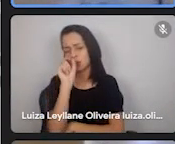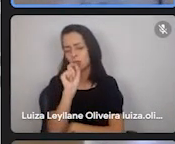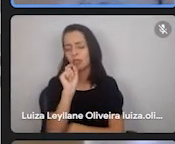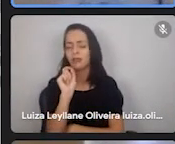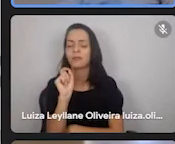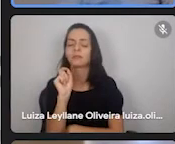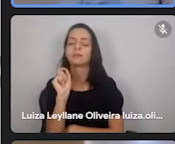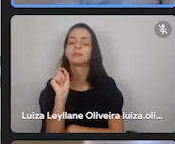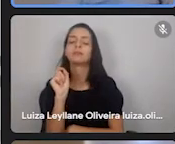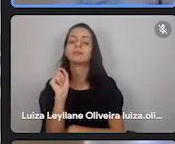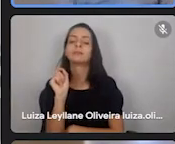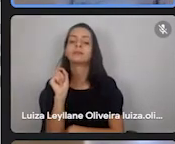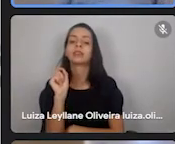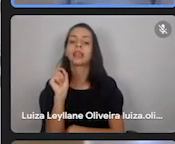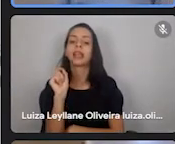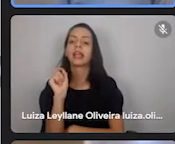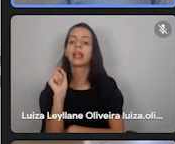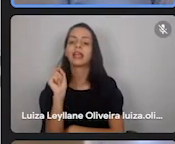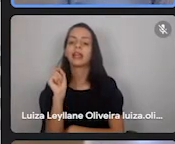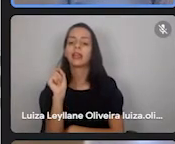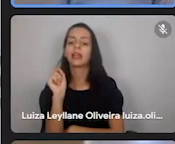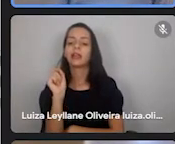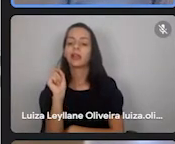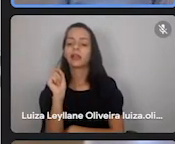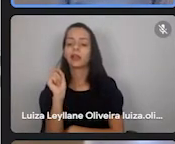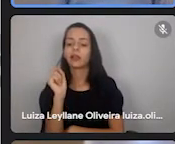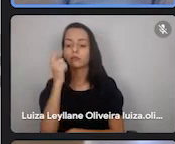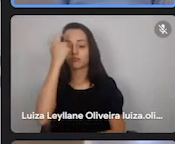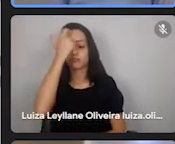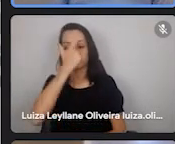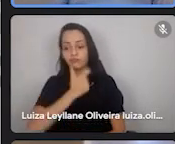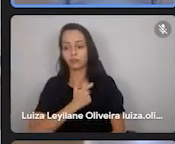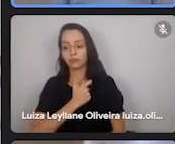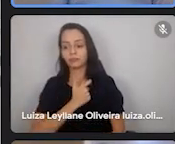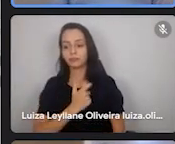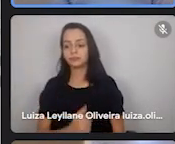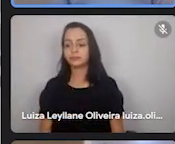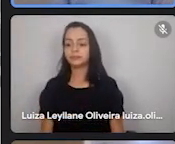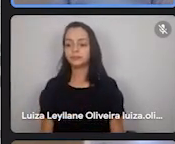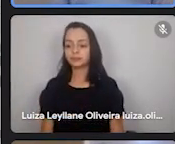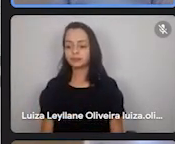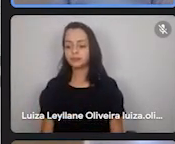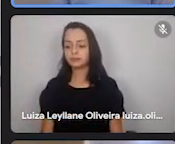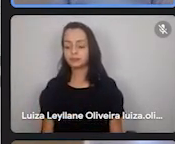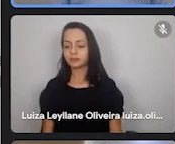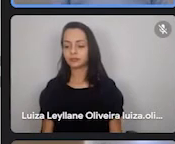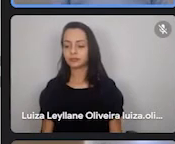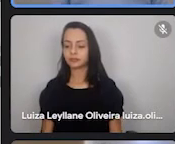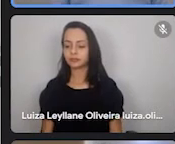a pessoa são os efeitos elétricos.